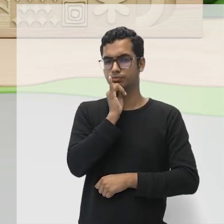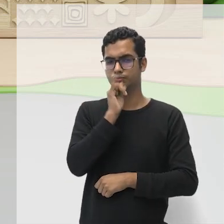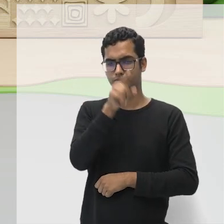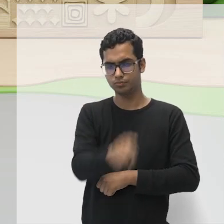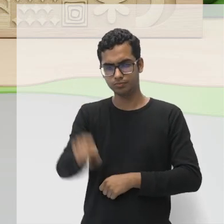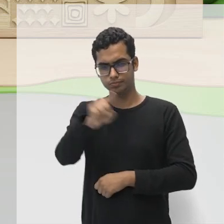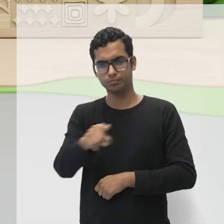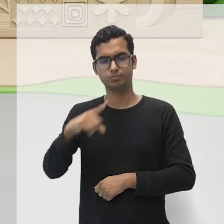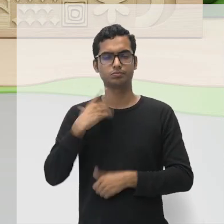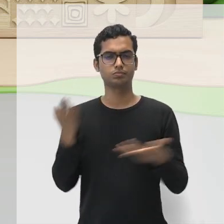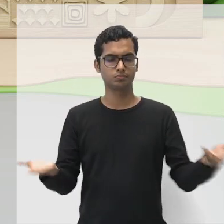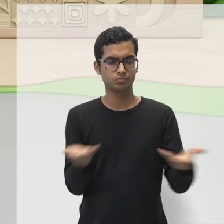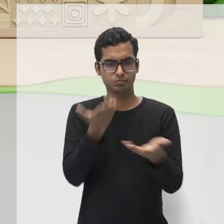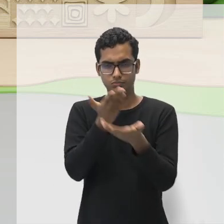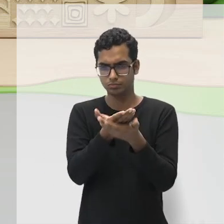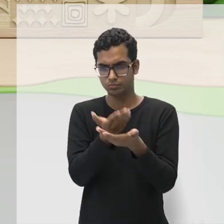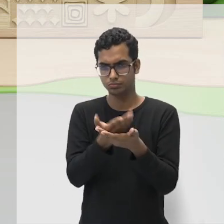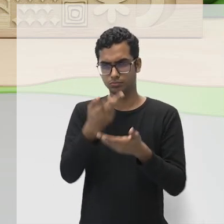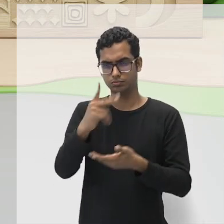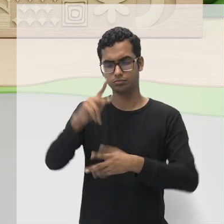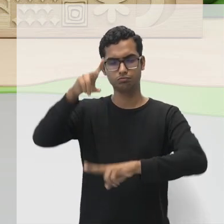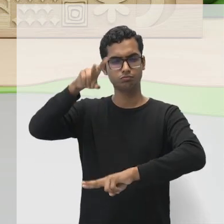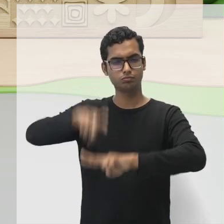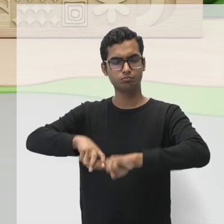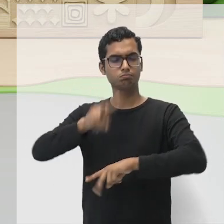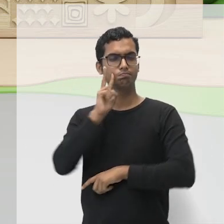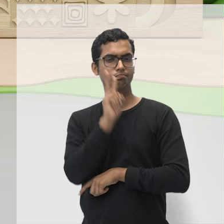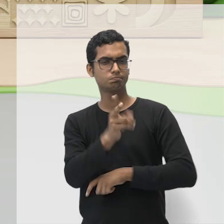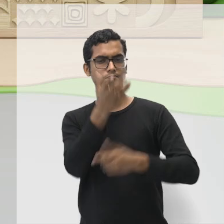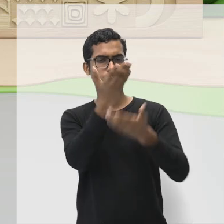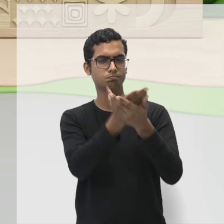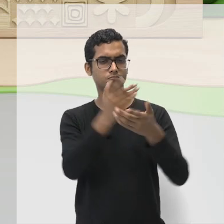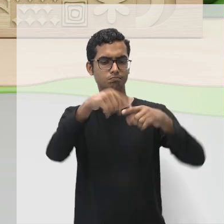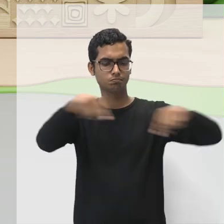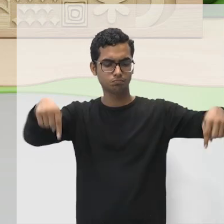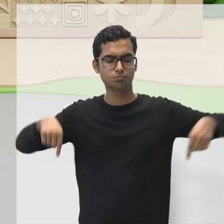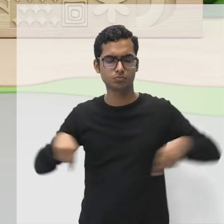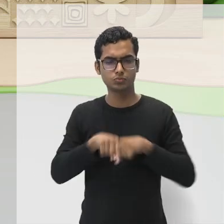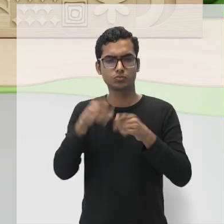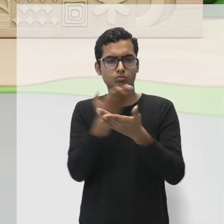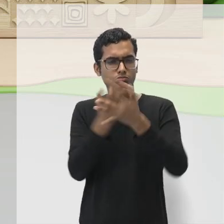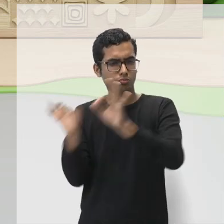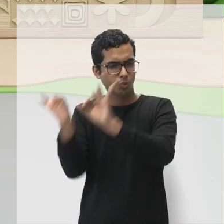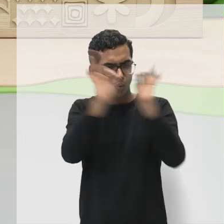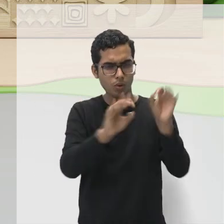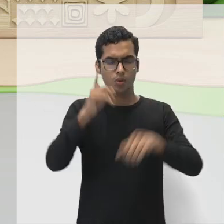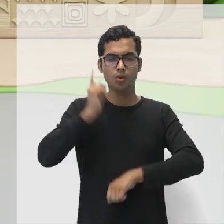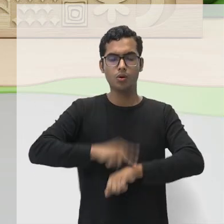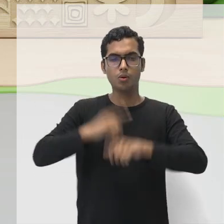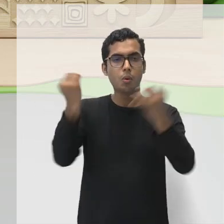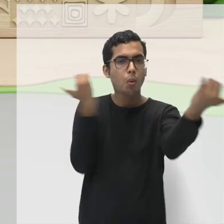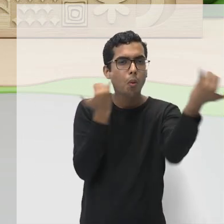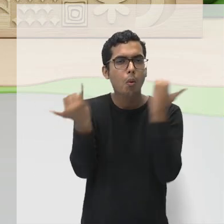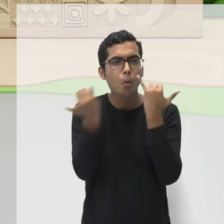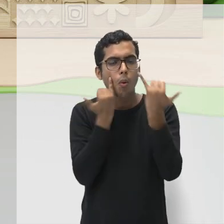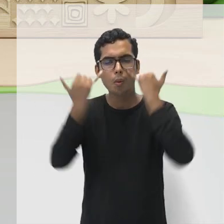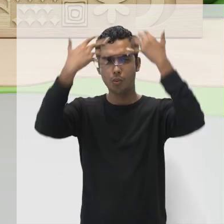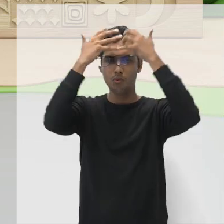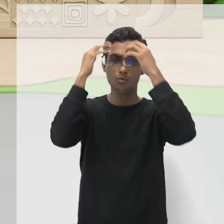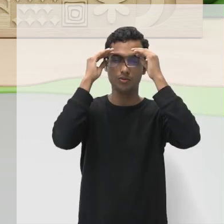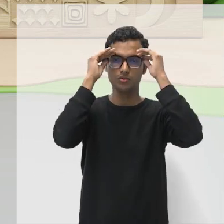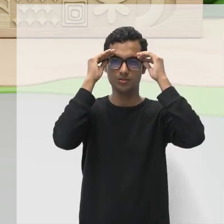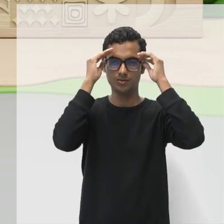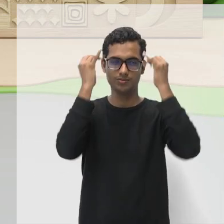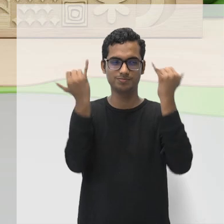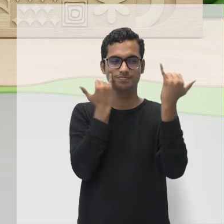exemplo, você que está aí na sua cadeirinha, na sala de aula, que é o momento que você está processando a informação,